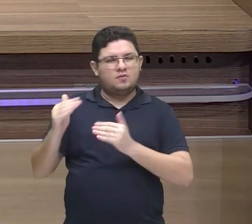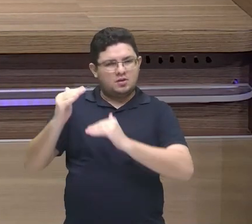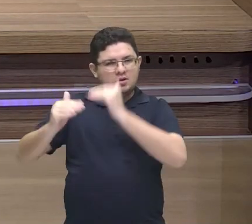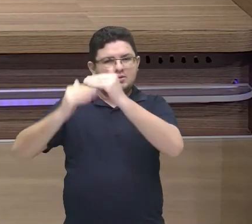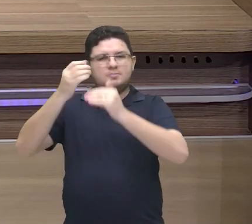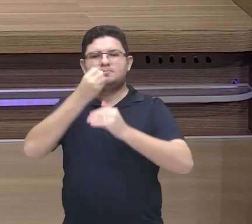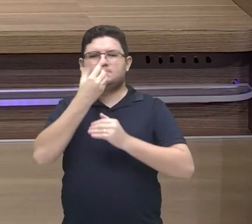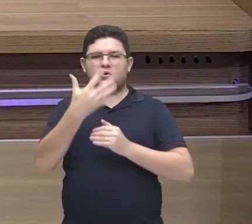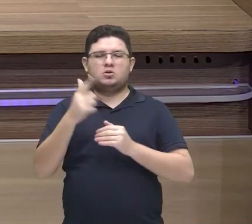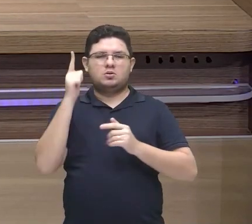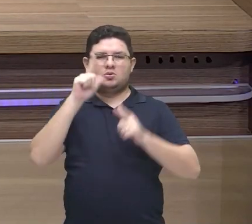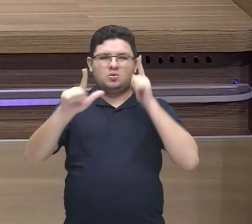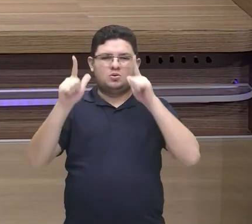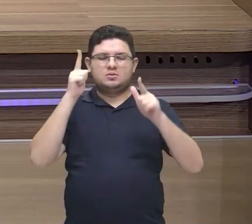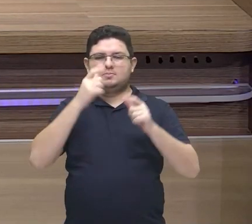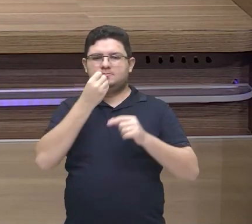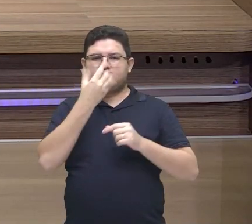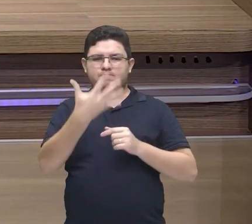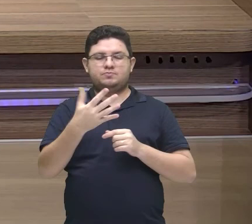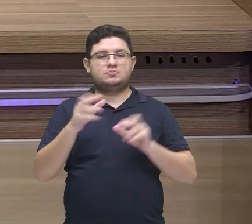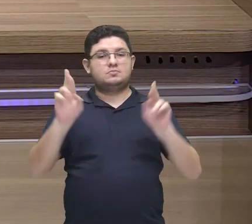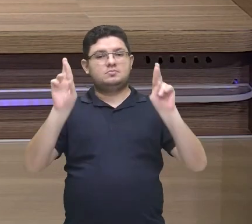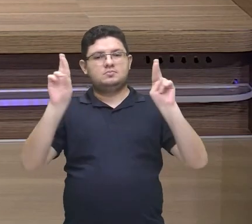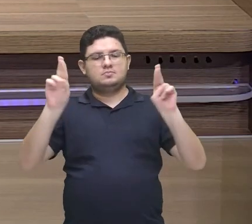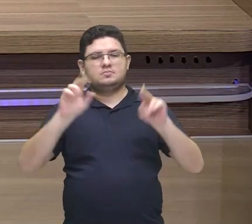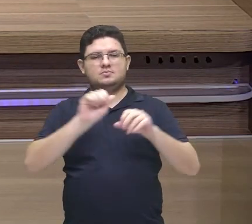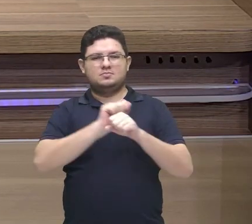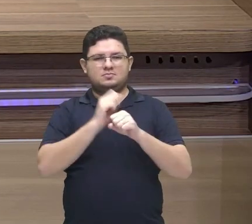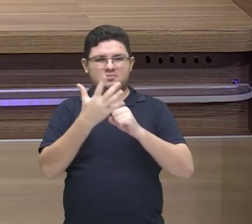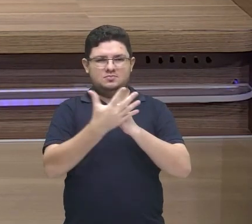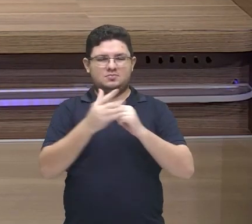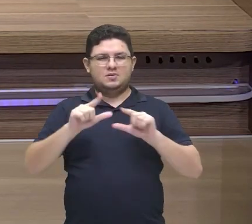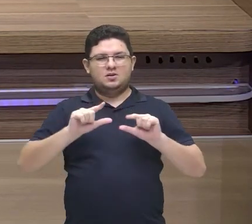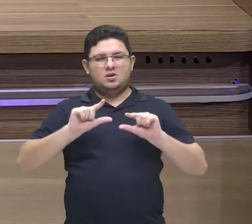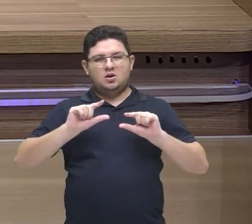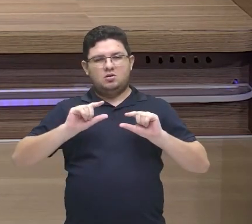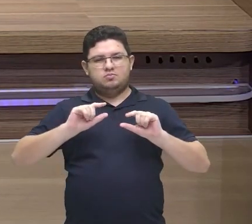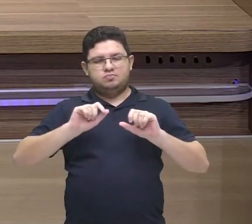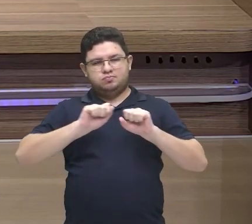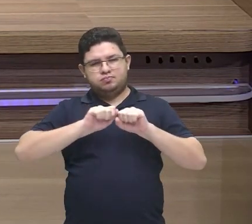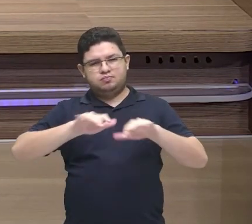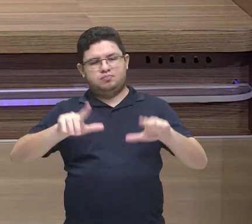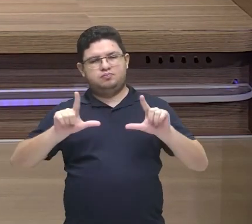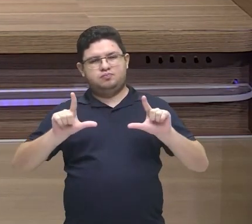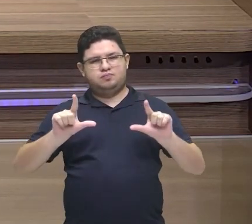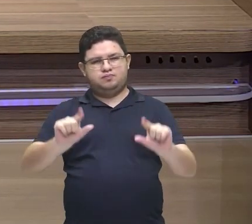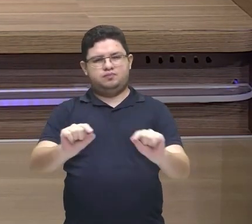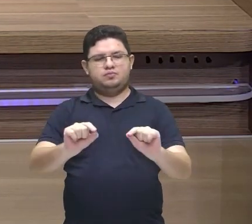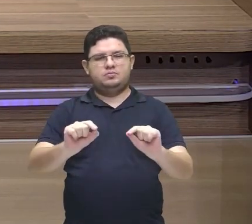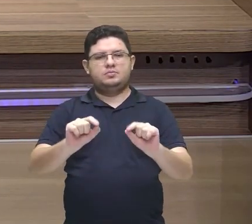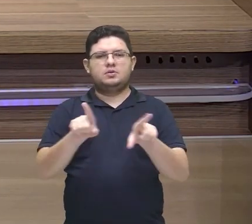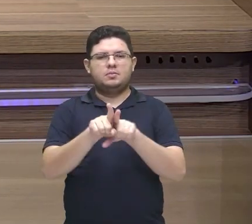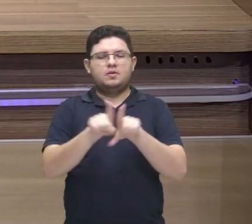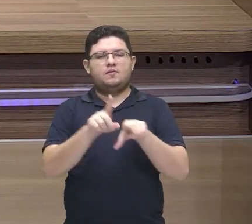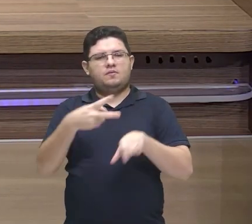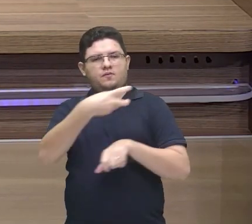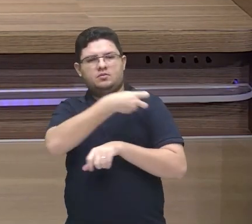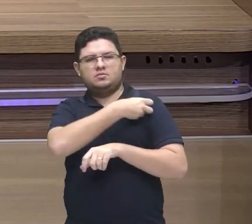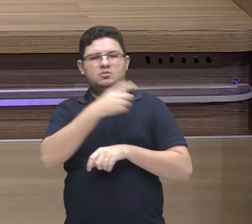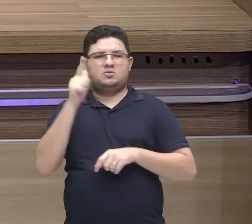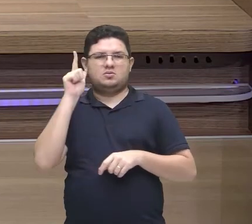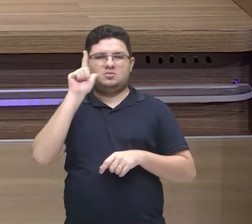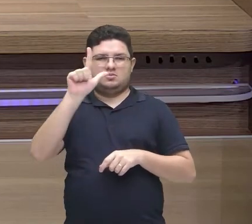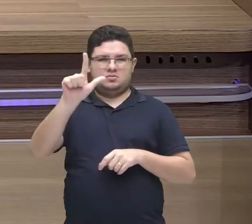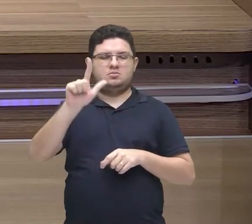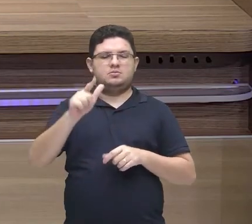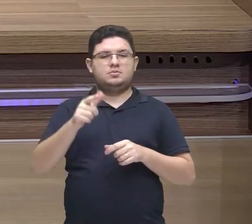boas conquistas, né? Esperamos que a pandemia encerre, que a gente tenha resultado com essa vacinação. Só para lembrá-los também que quem